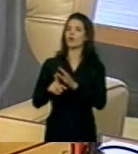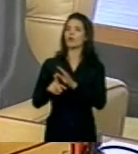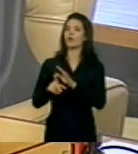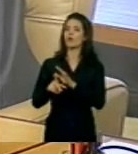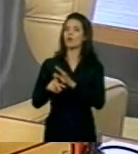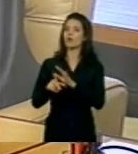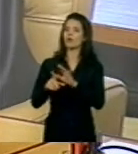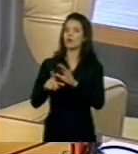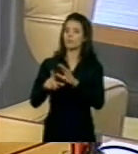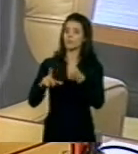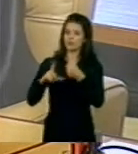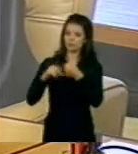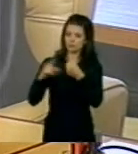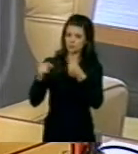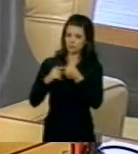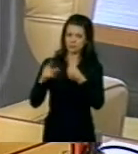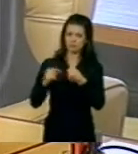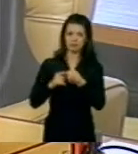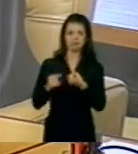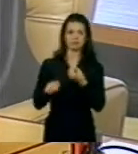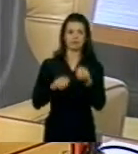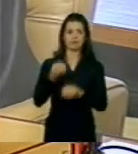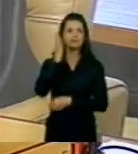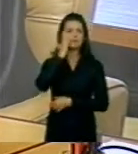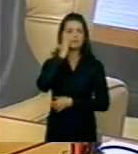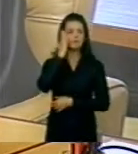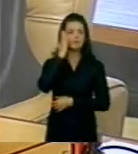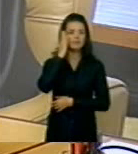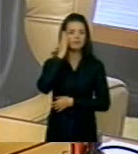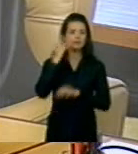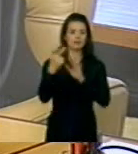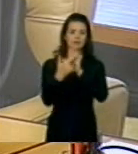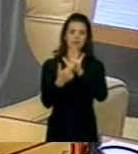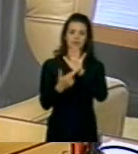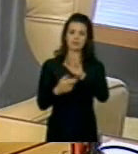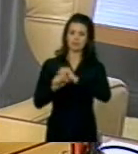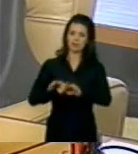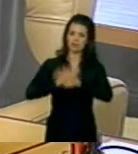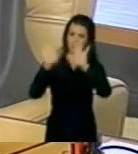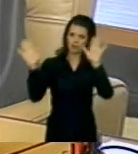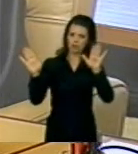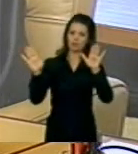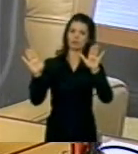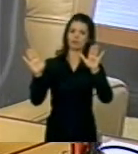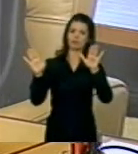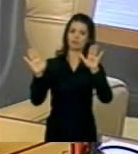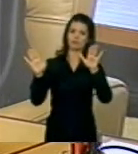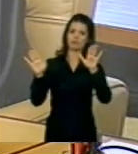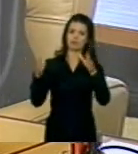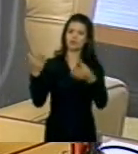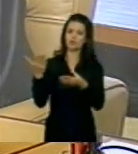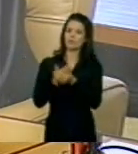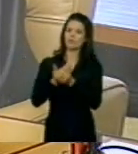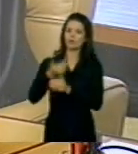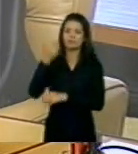ad minus. Como se sabe, a partir de regras explícitas, pela via de processos